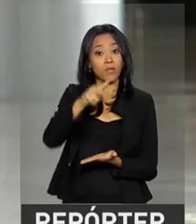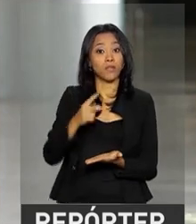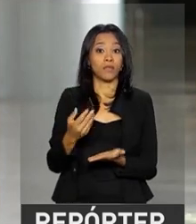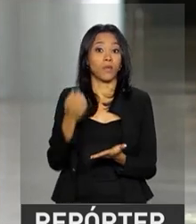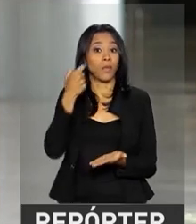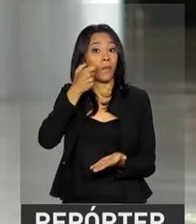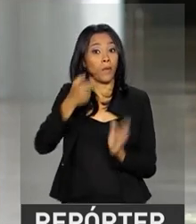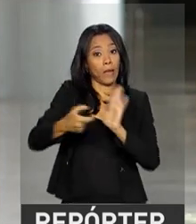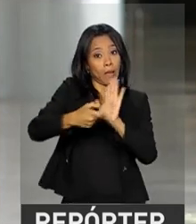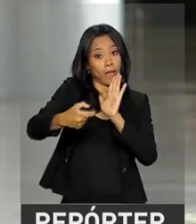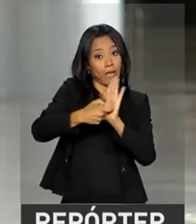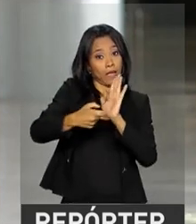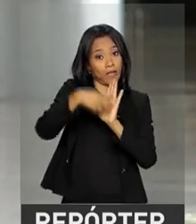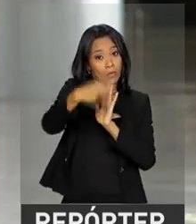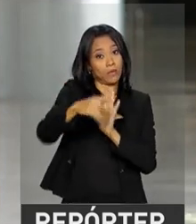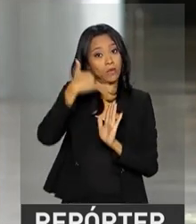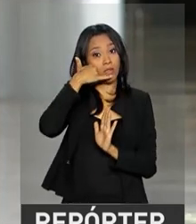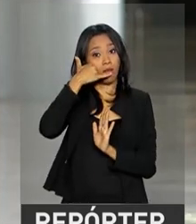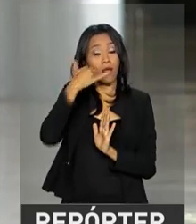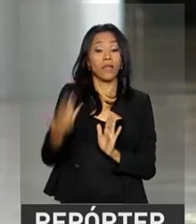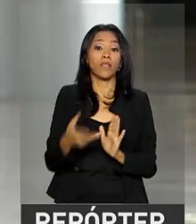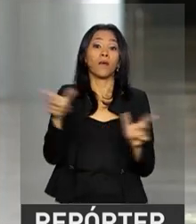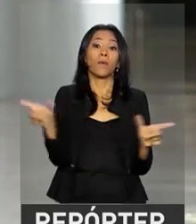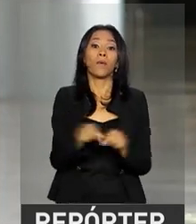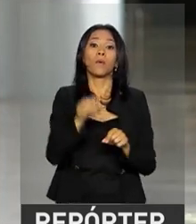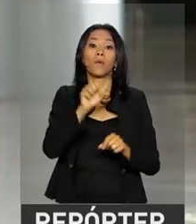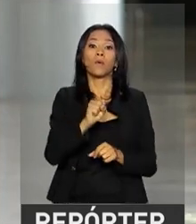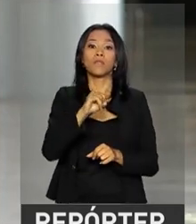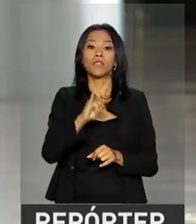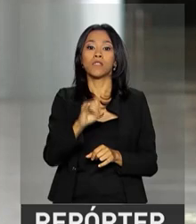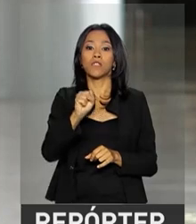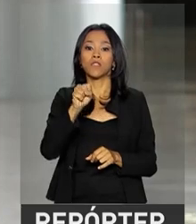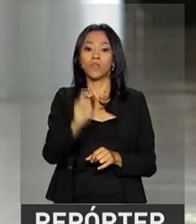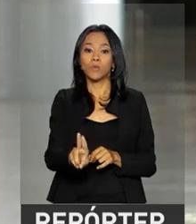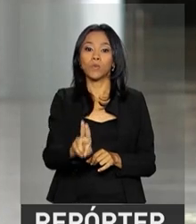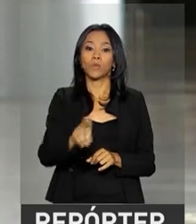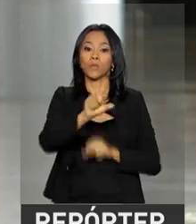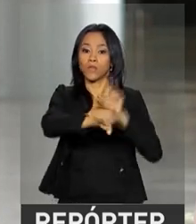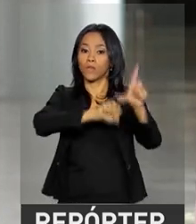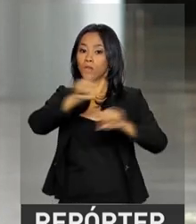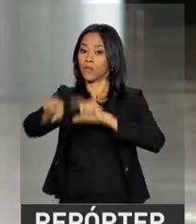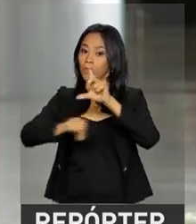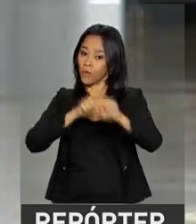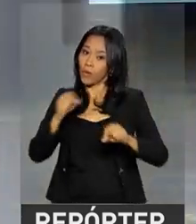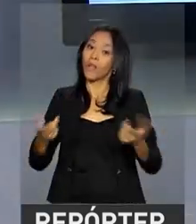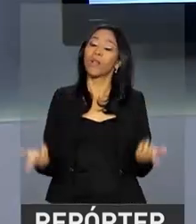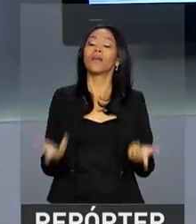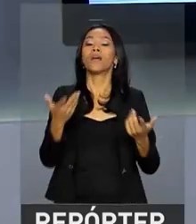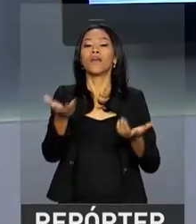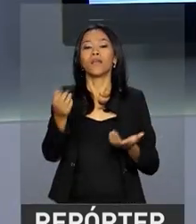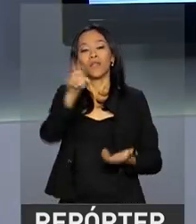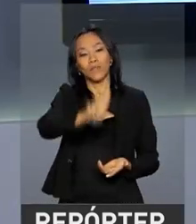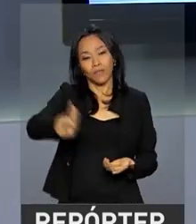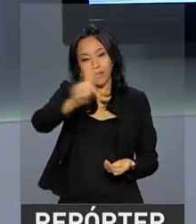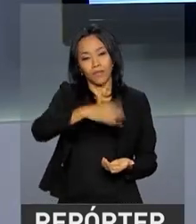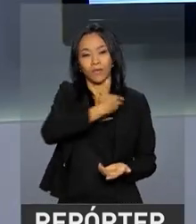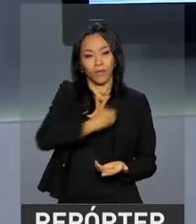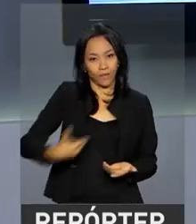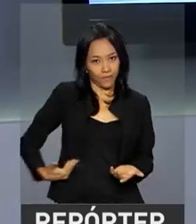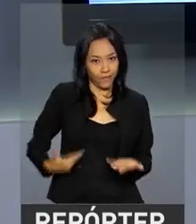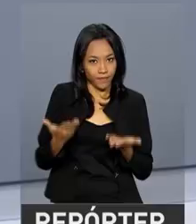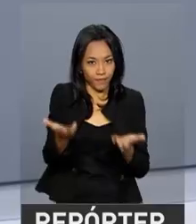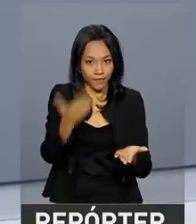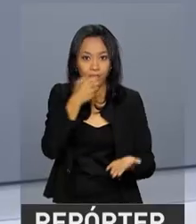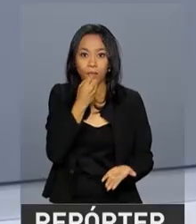celulares lembrando que o sisu seleciona candidatos para vagas em faculdades públicas carol ligada bom trabalho pra você